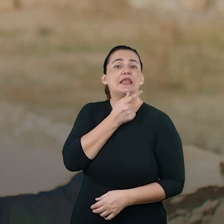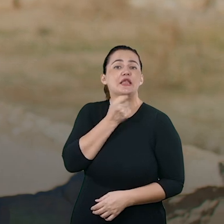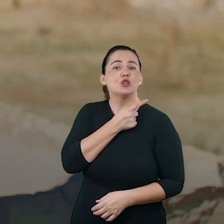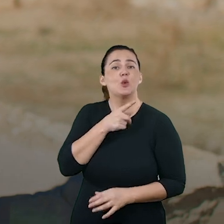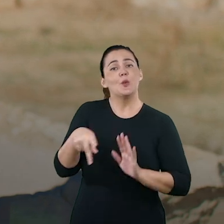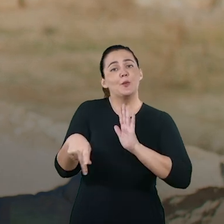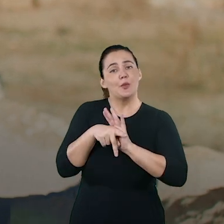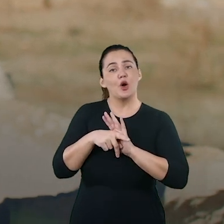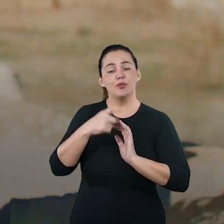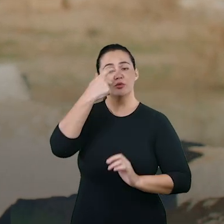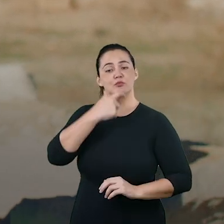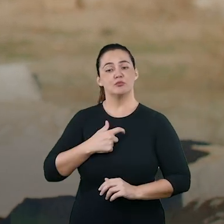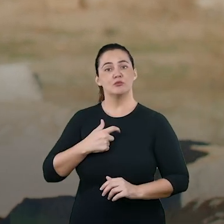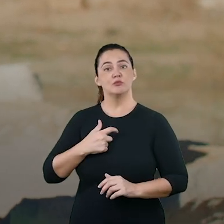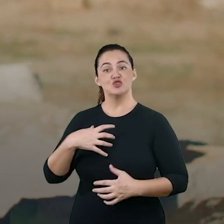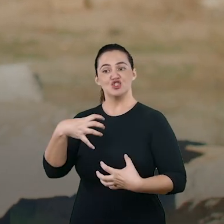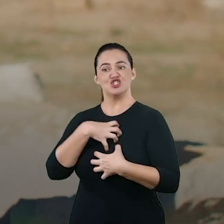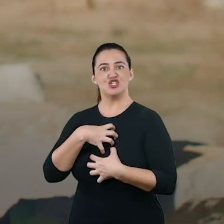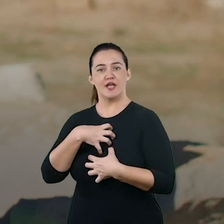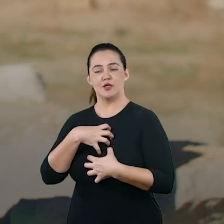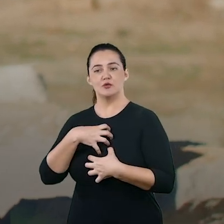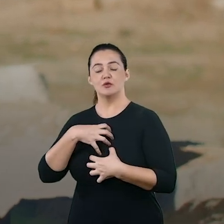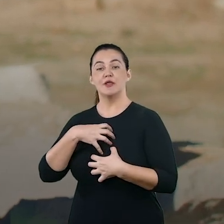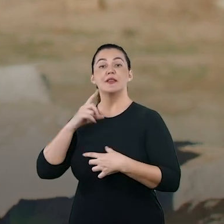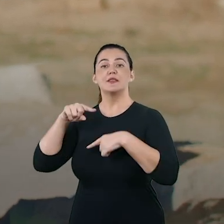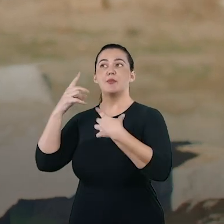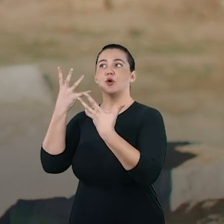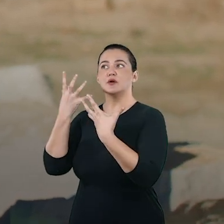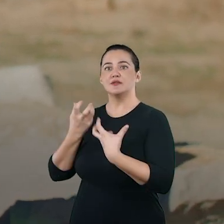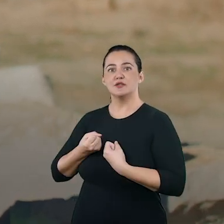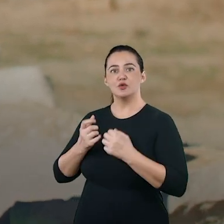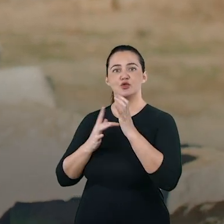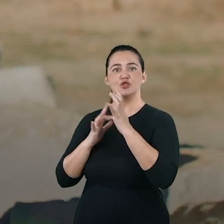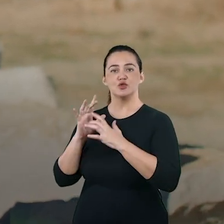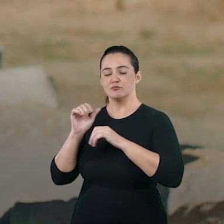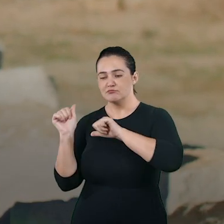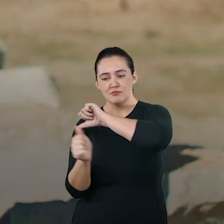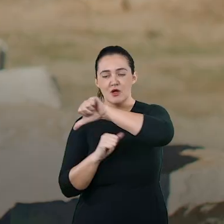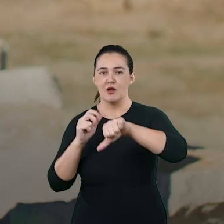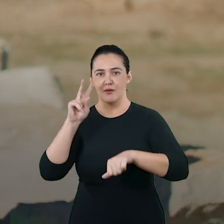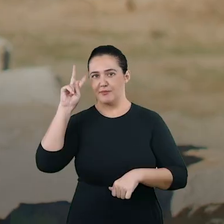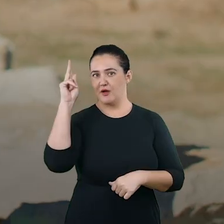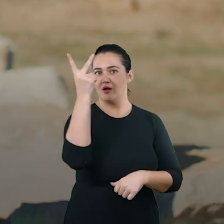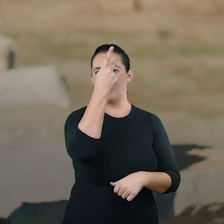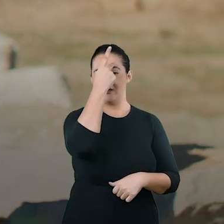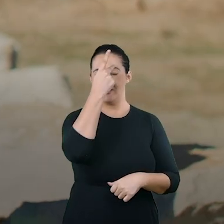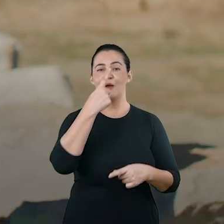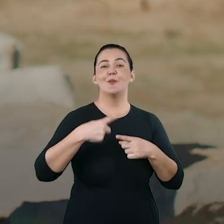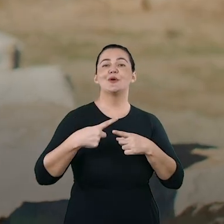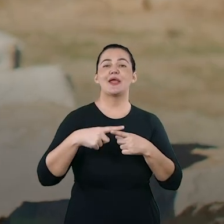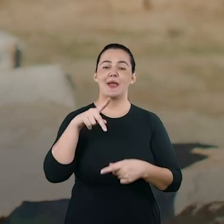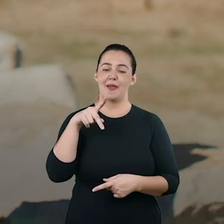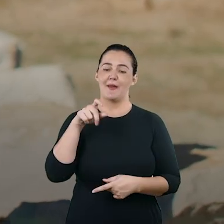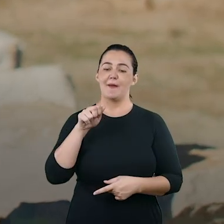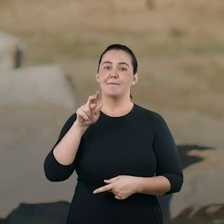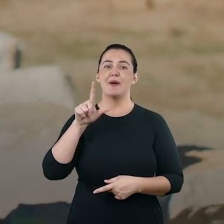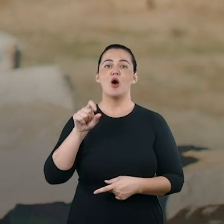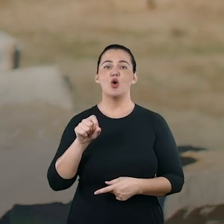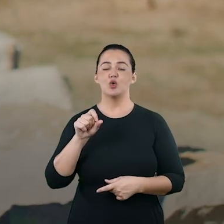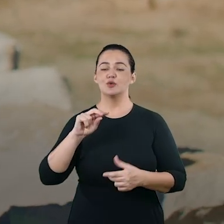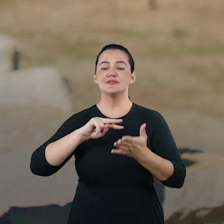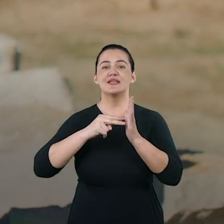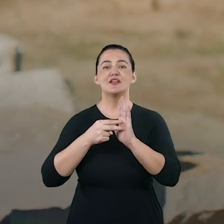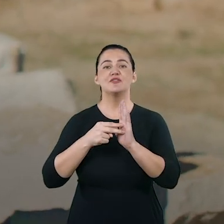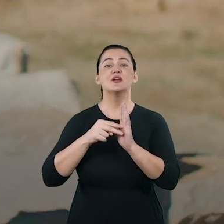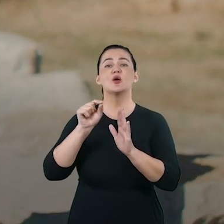própria transformação de vida, porque Paulus, em latim, significa aquele que é pequeno. Você não fala que uma coisa feita aos